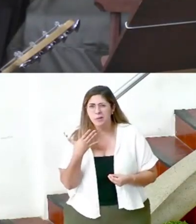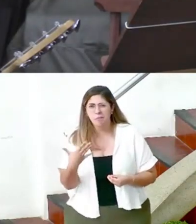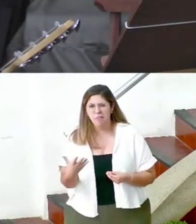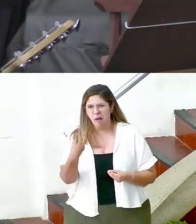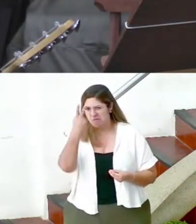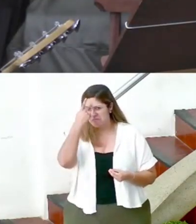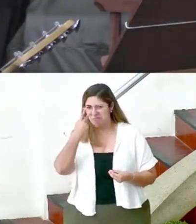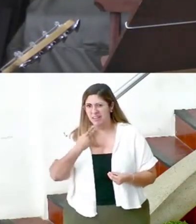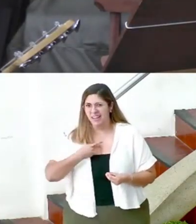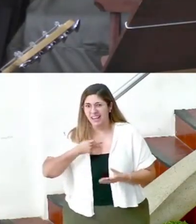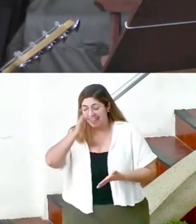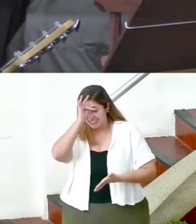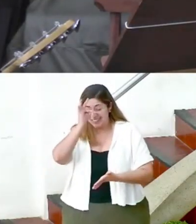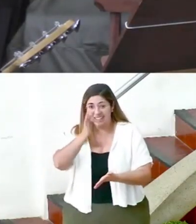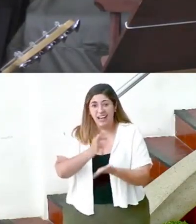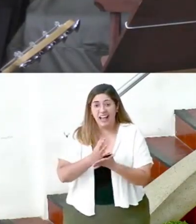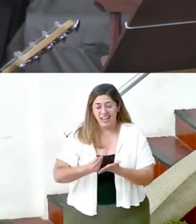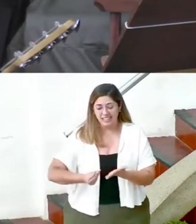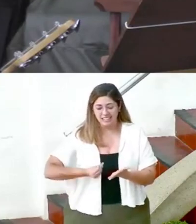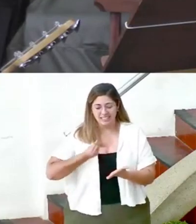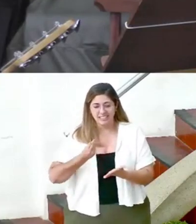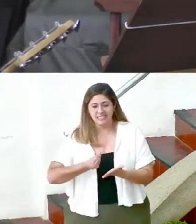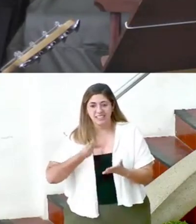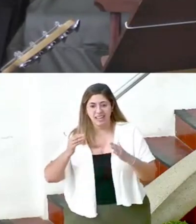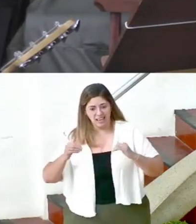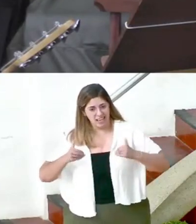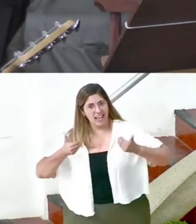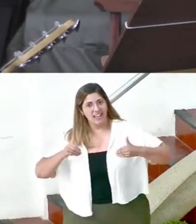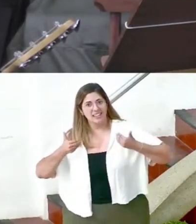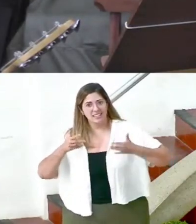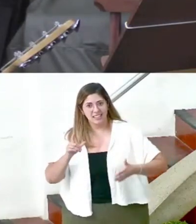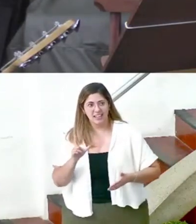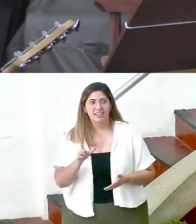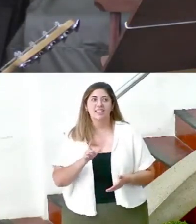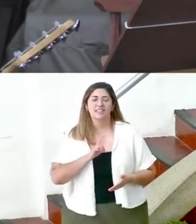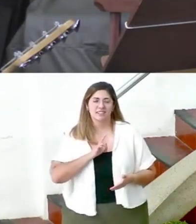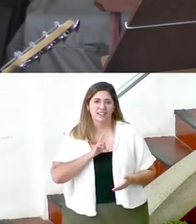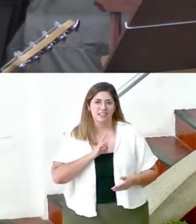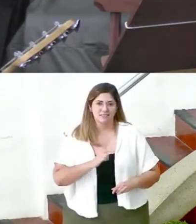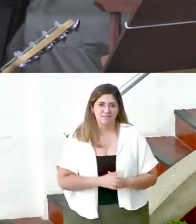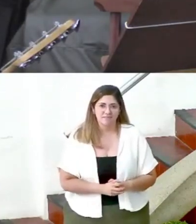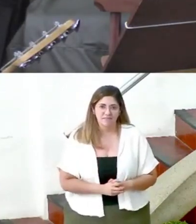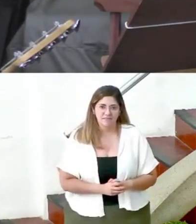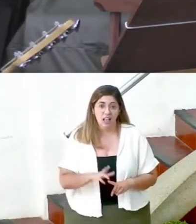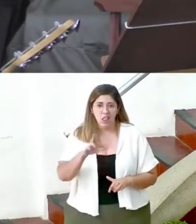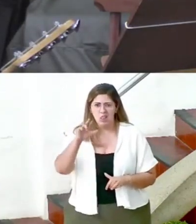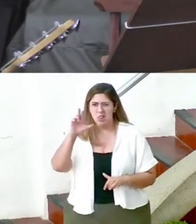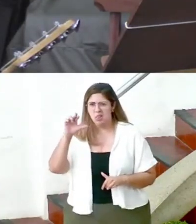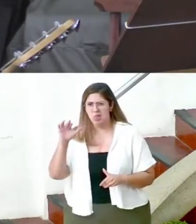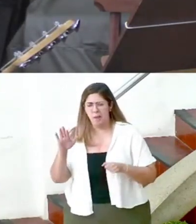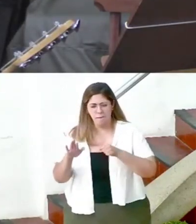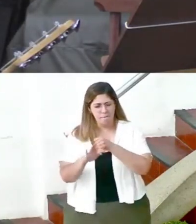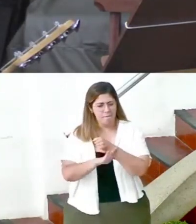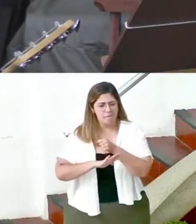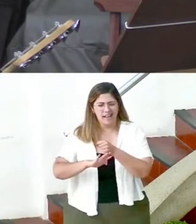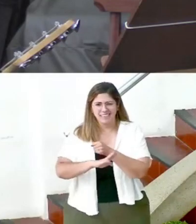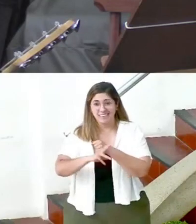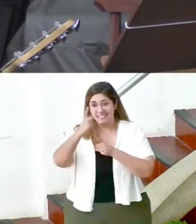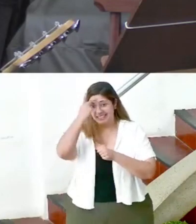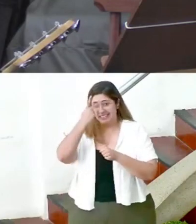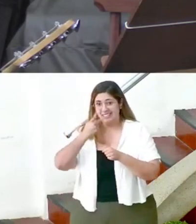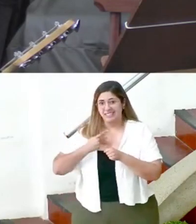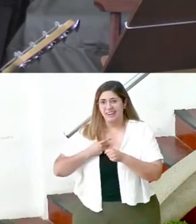explicar. Então tem lugar para alegria na fé? Tem sim, mas ela nunca pode estar baseada nos méritos